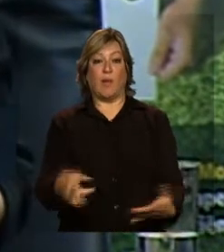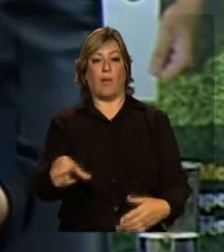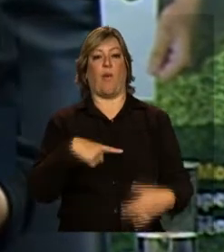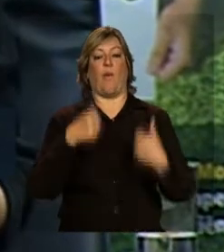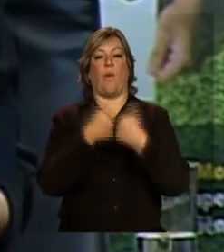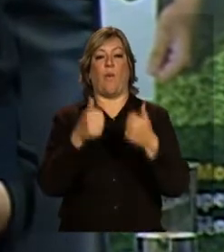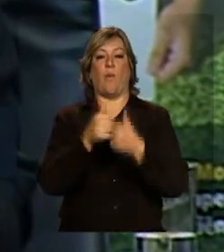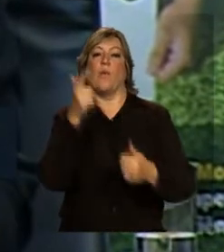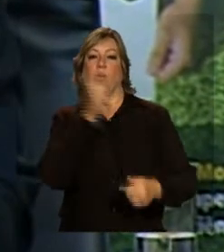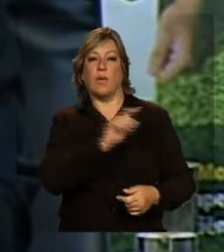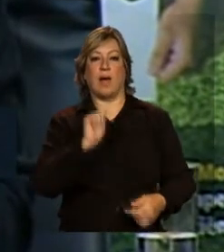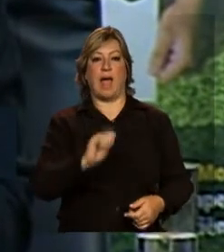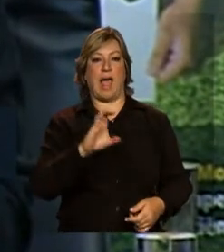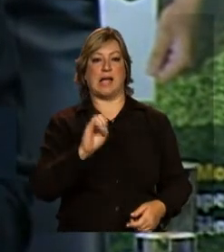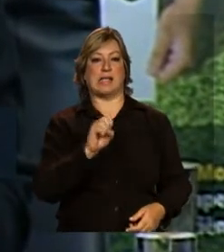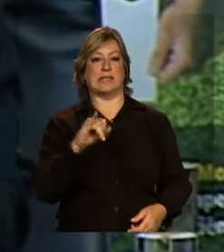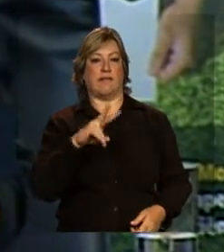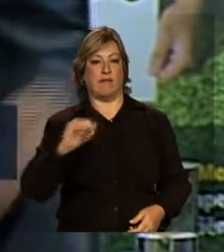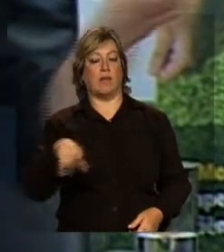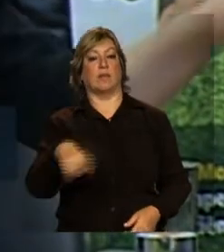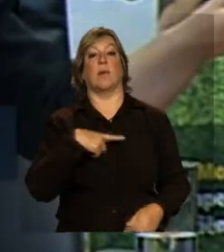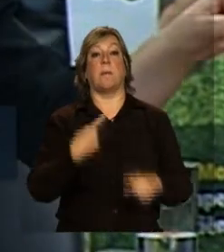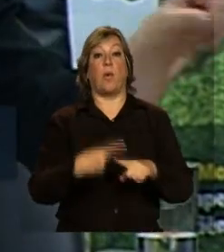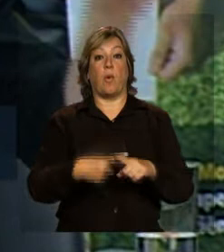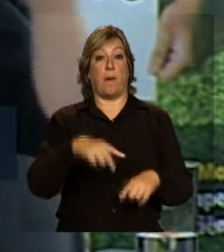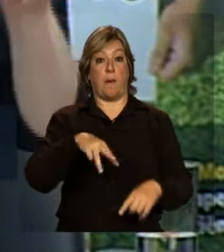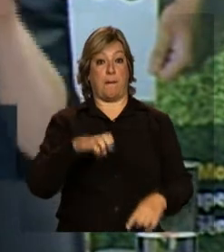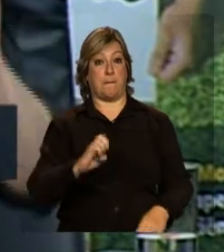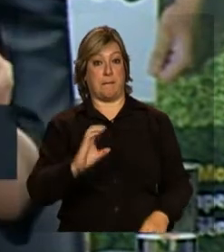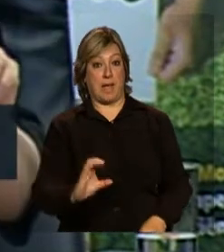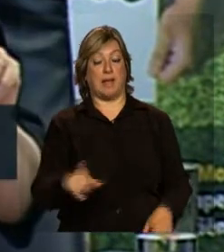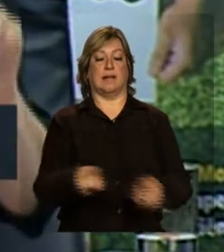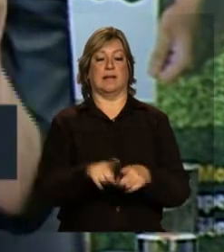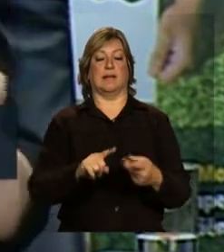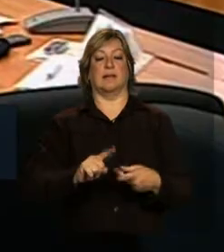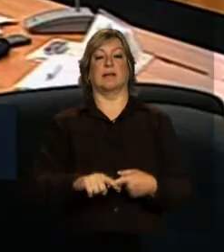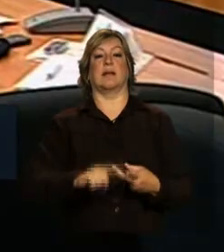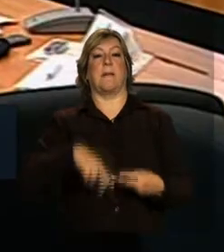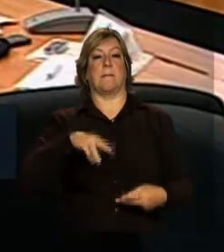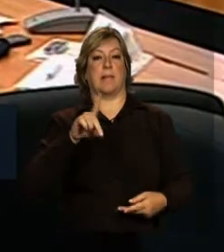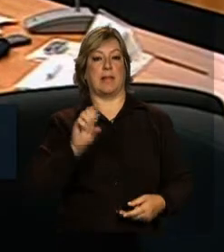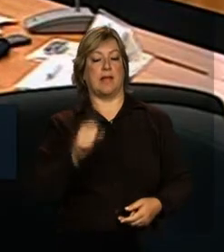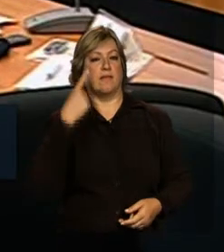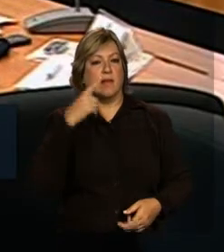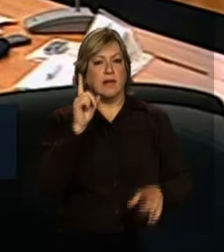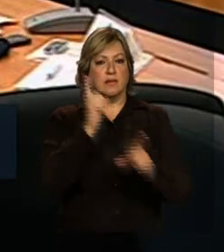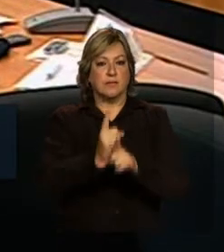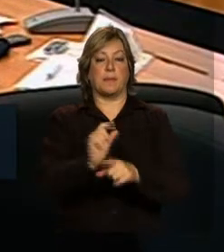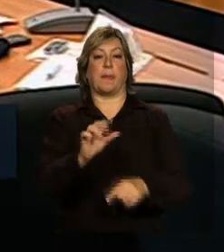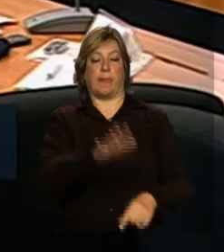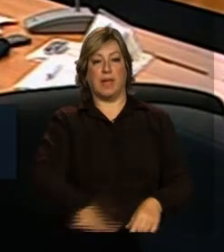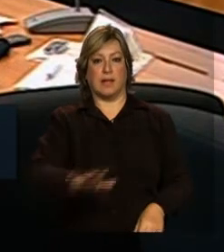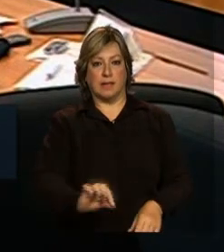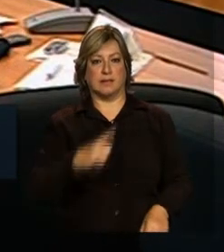acessível é um... Por que é transporte acessível? Porque o MEC, o MDS, identificaram que as